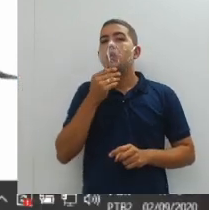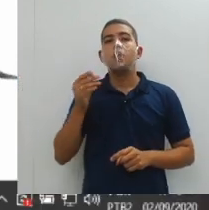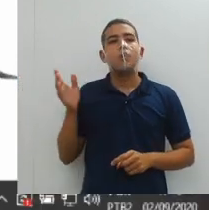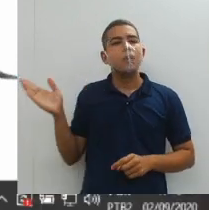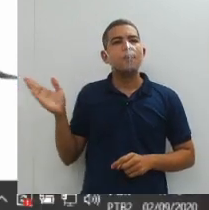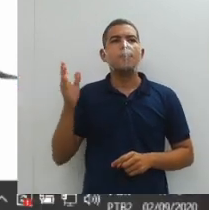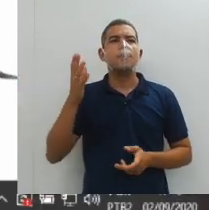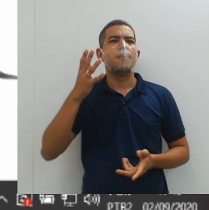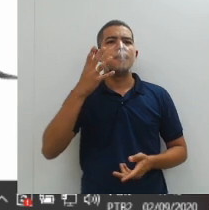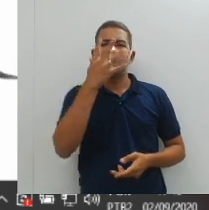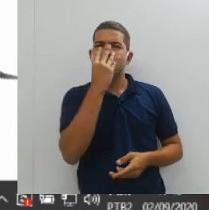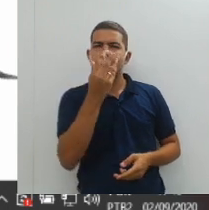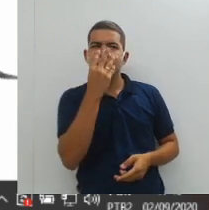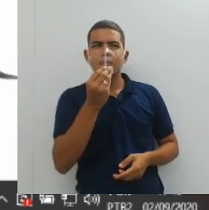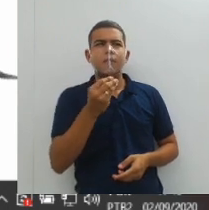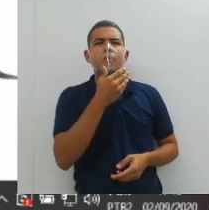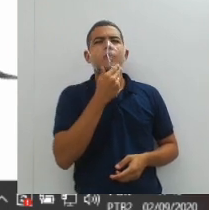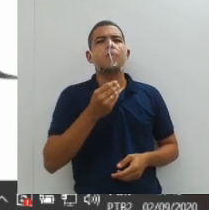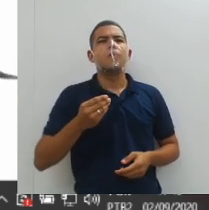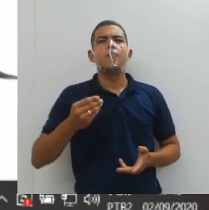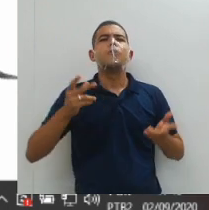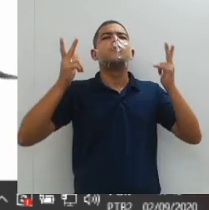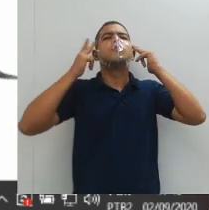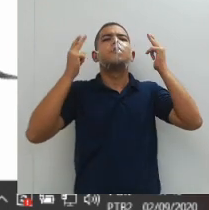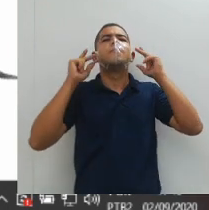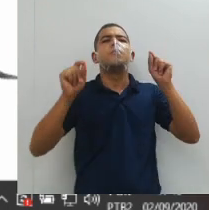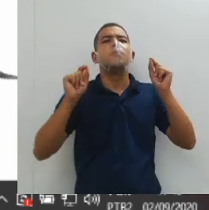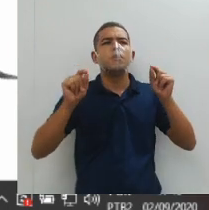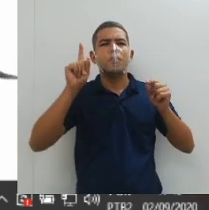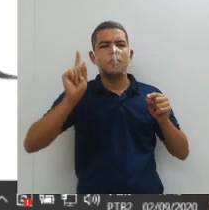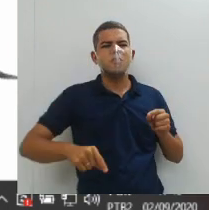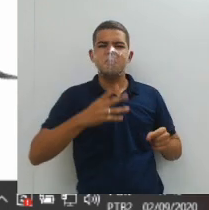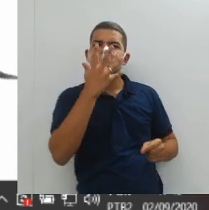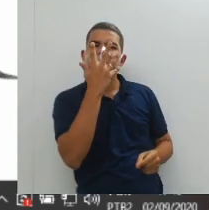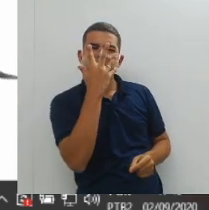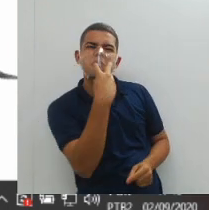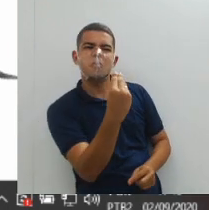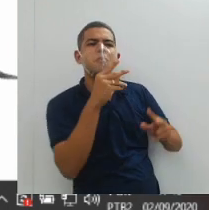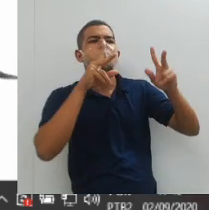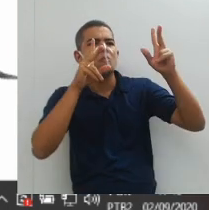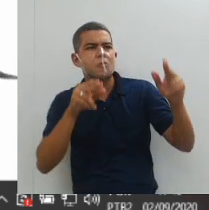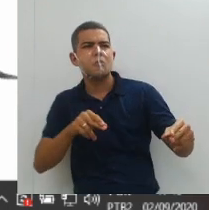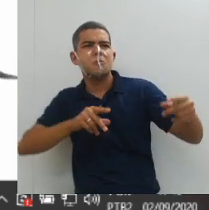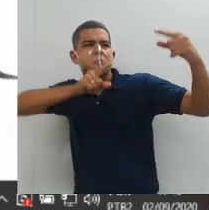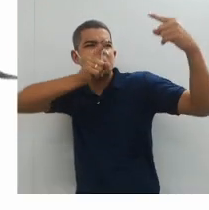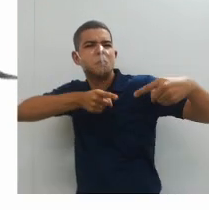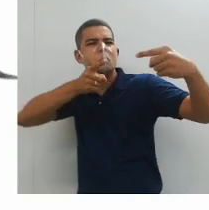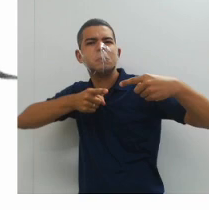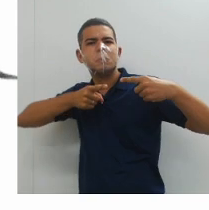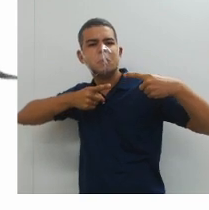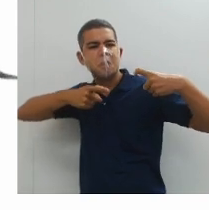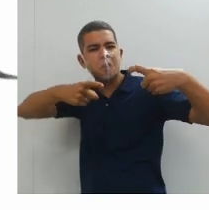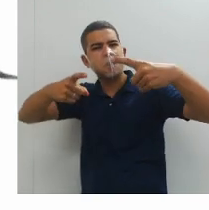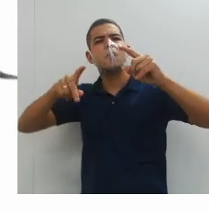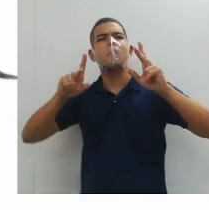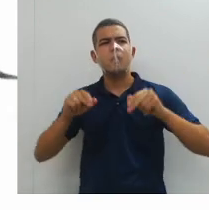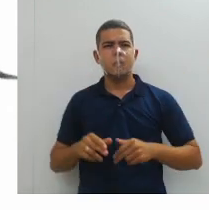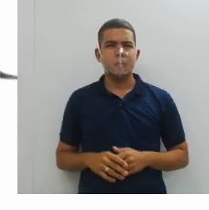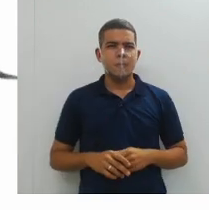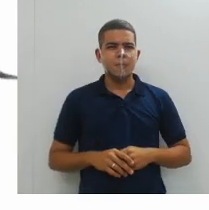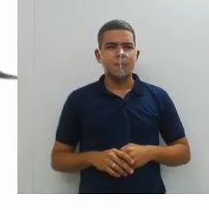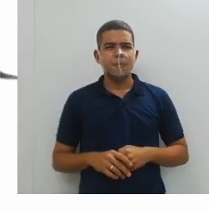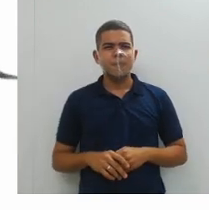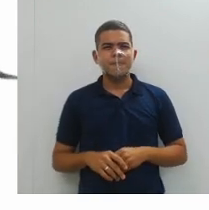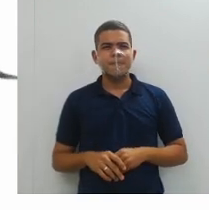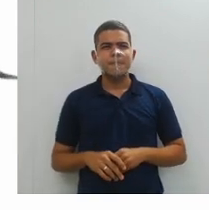o estado natural do homem é para ser lobo do próprio homem. É um estado de guerra, tá ok? Estado de